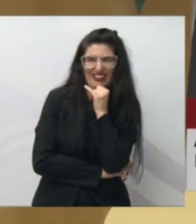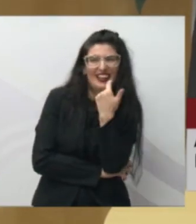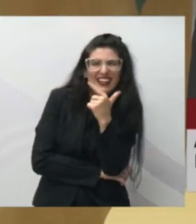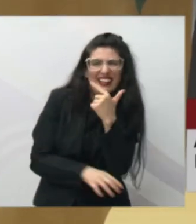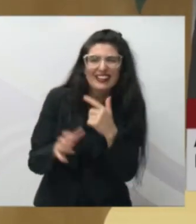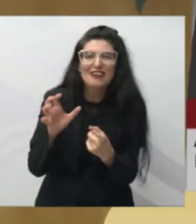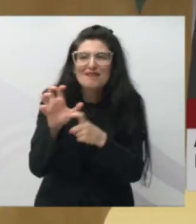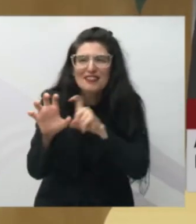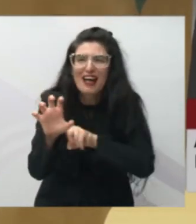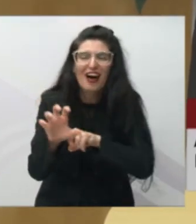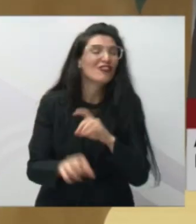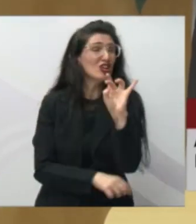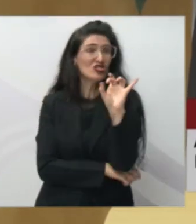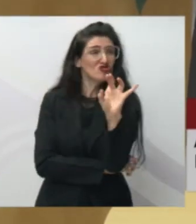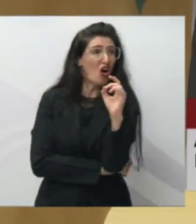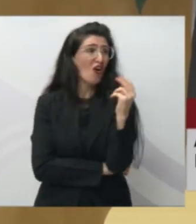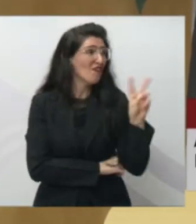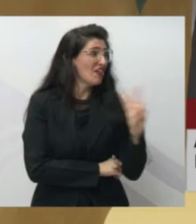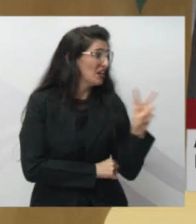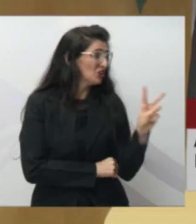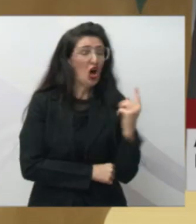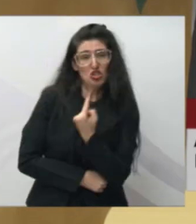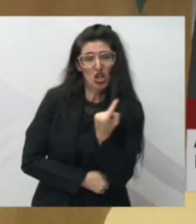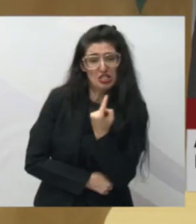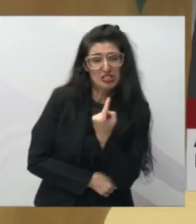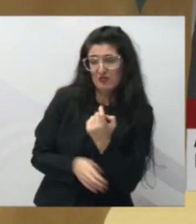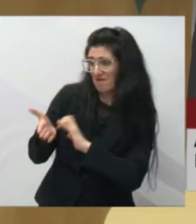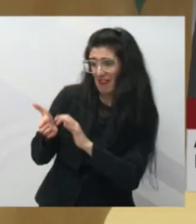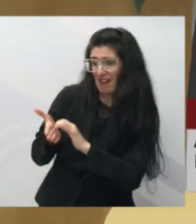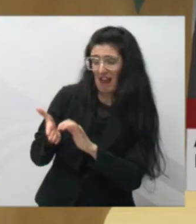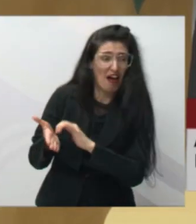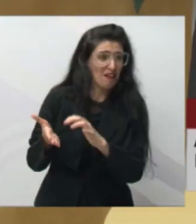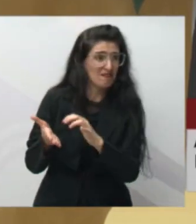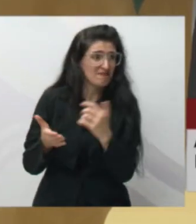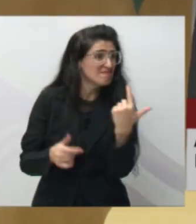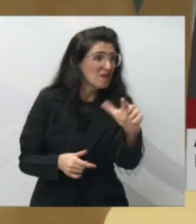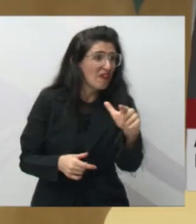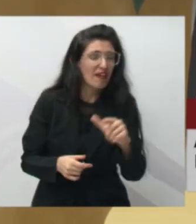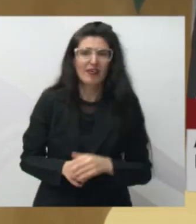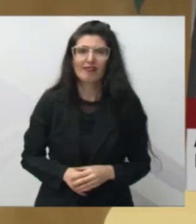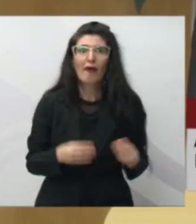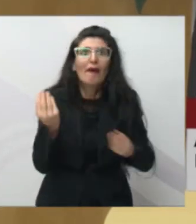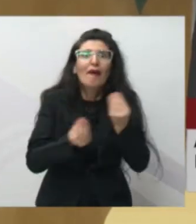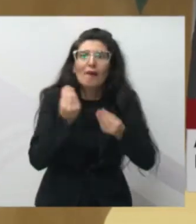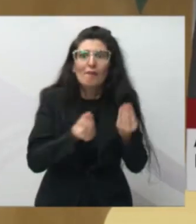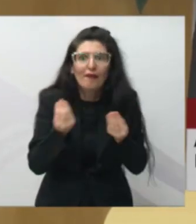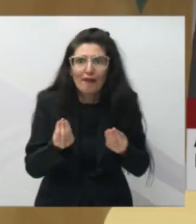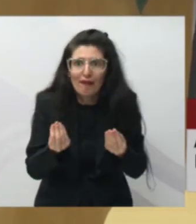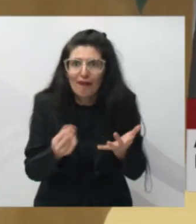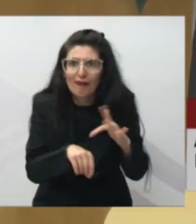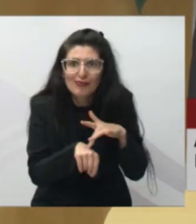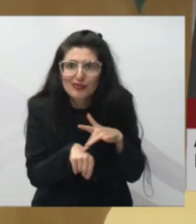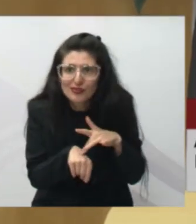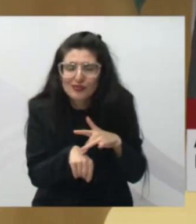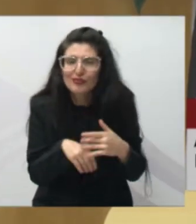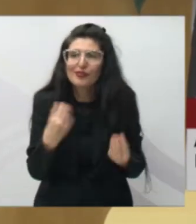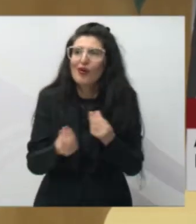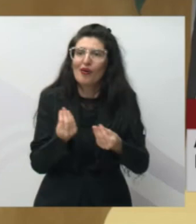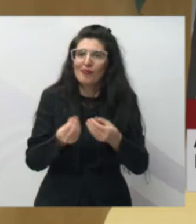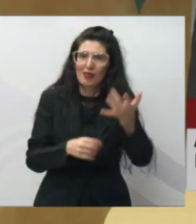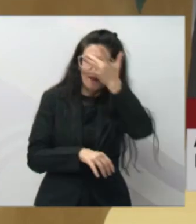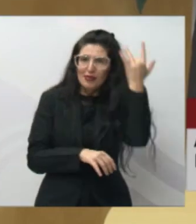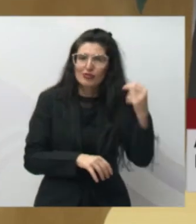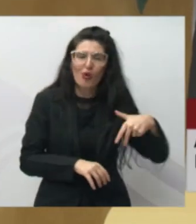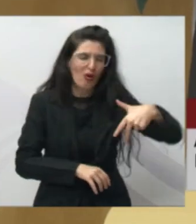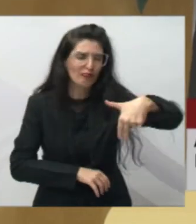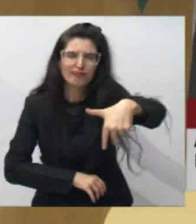que atende uma quantidade imensa de pessoas no gabinete. Quem vai atender essas pessoas? Quem vai atender a rua? As pessoas que